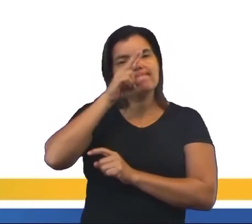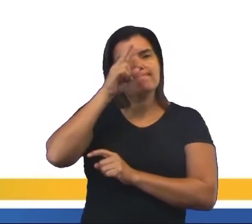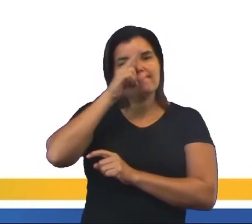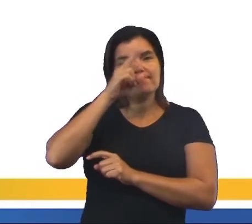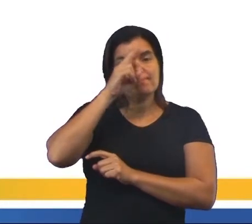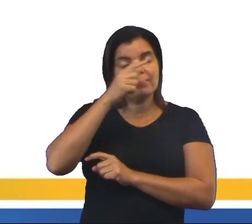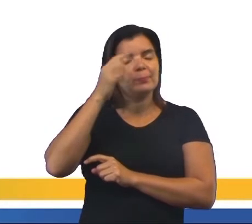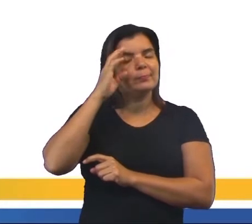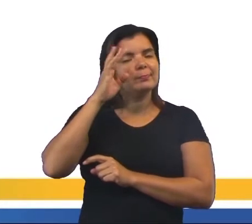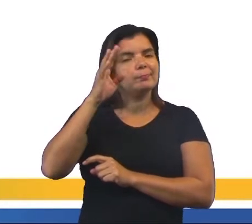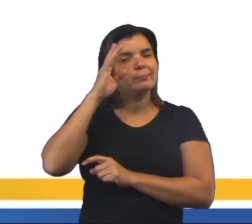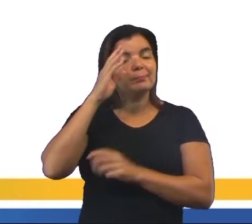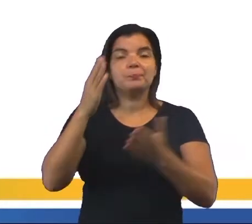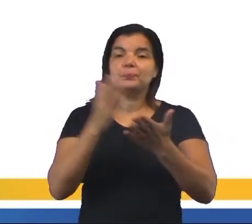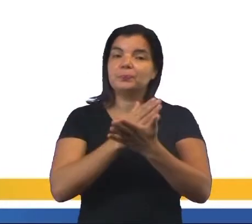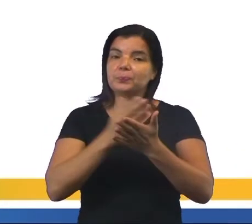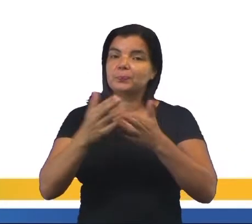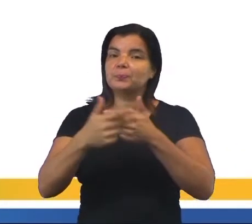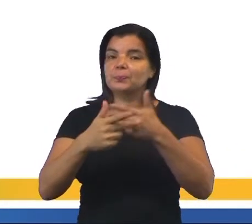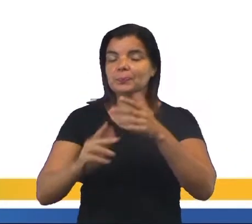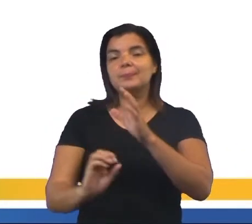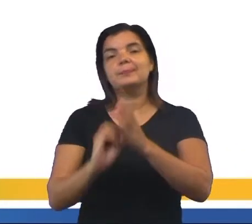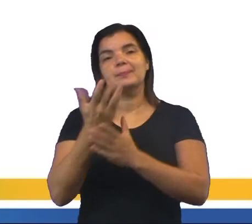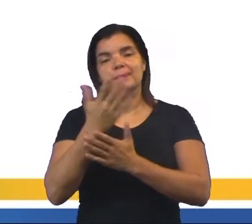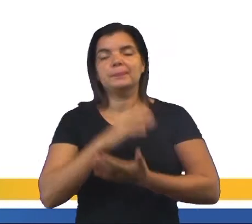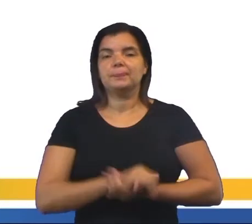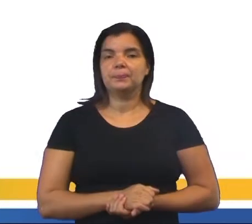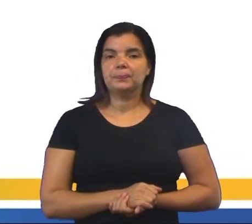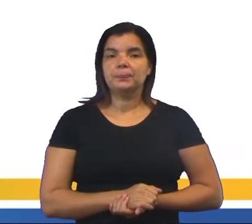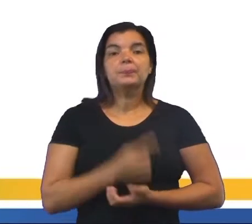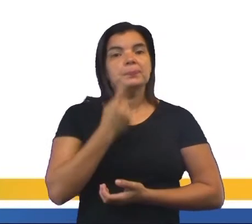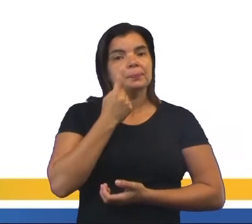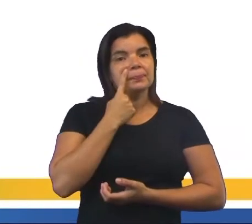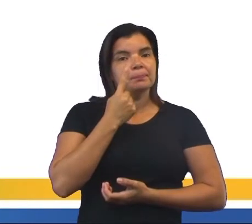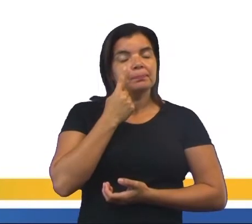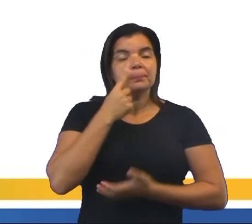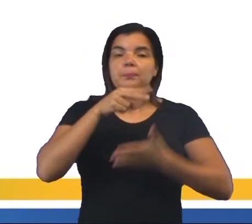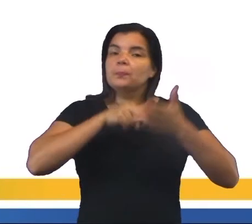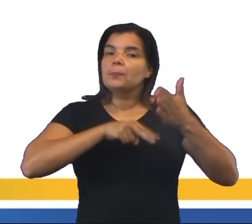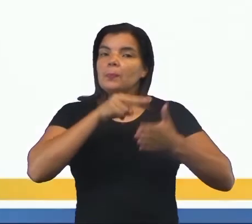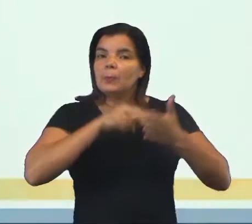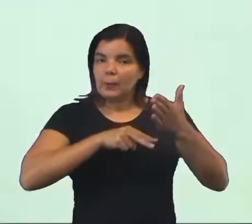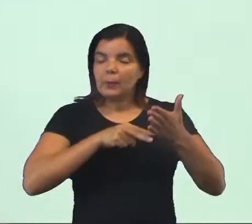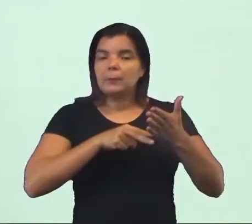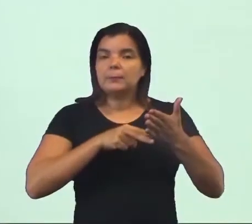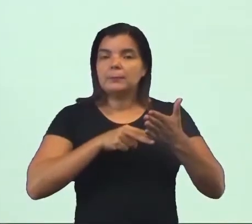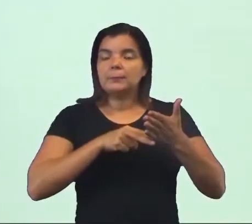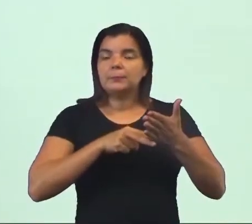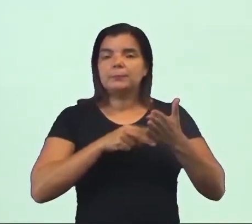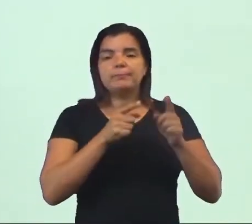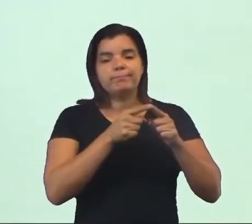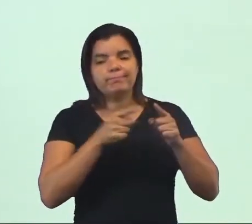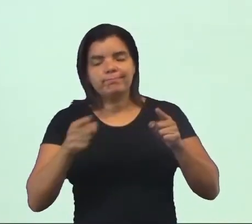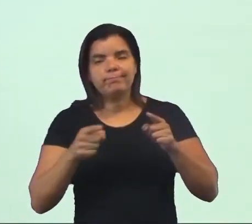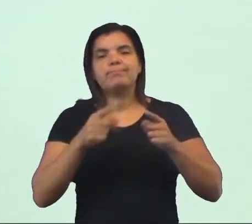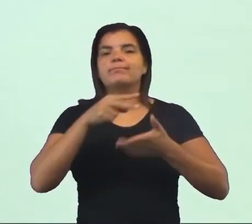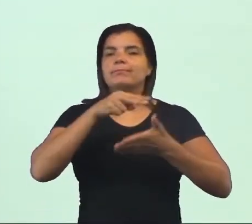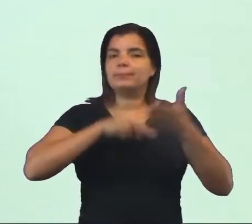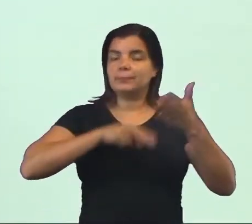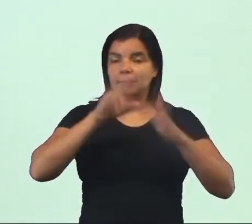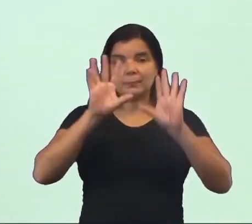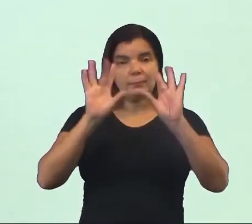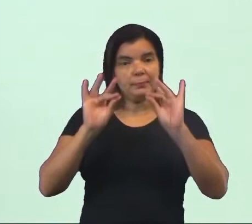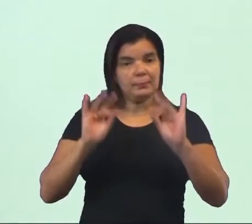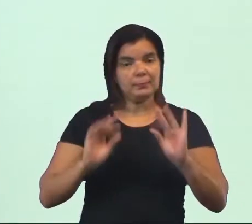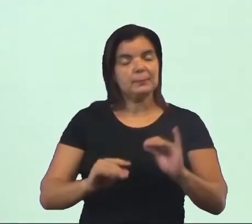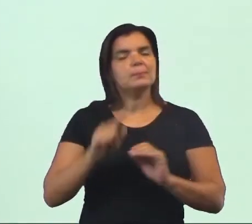e refletia sobre alguns acontecimentos. Observem, gente, que na leitura, durante a leitura dessa descrição,